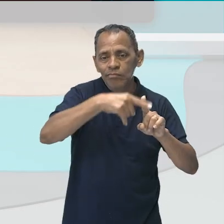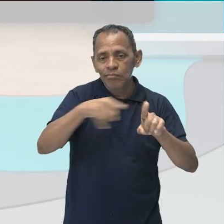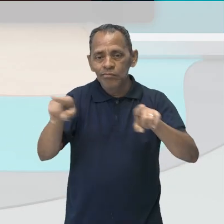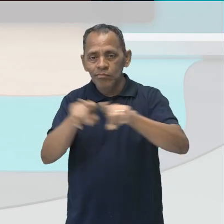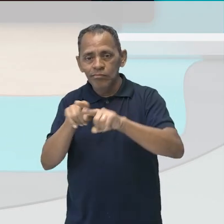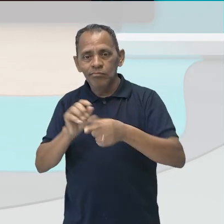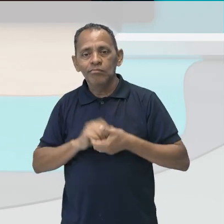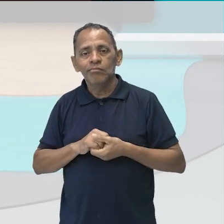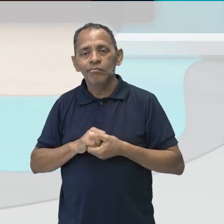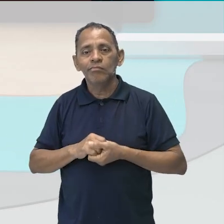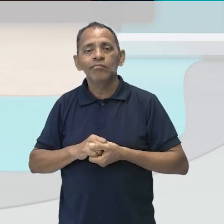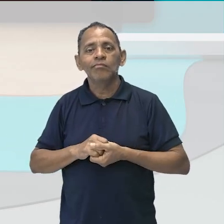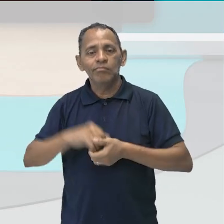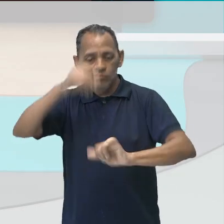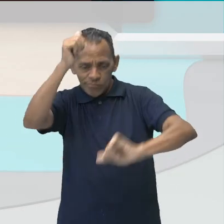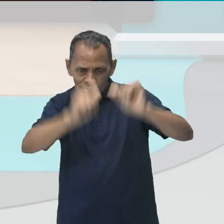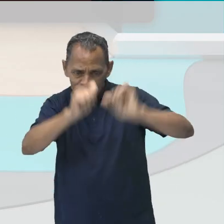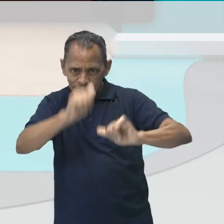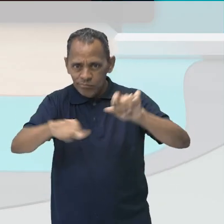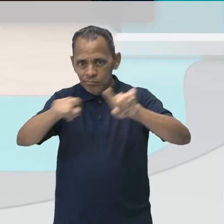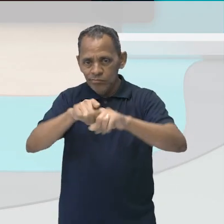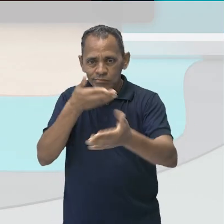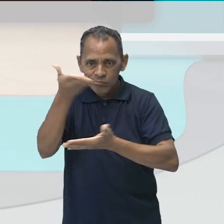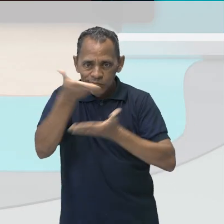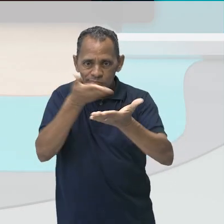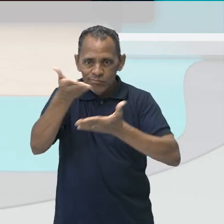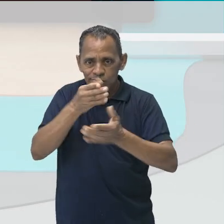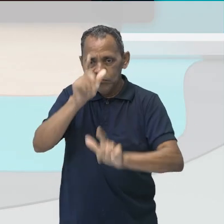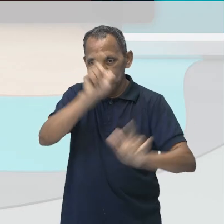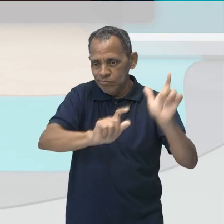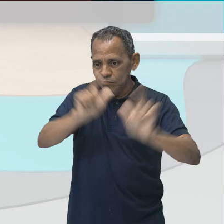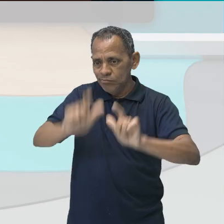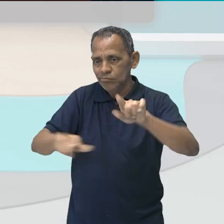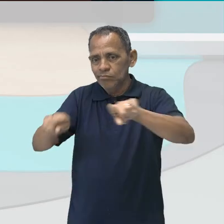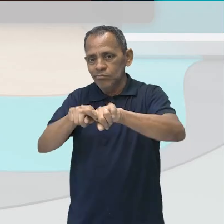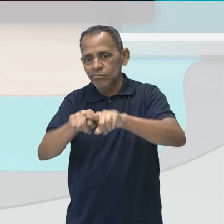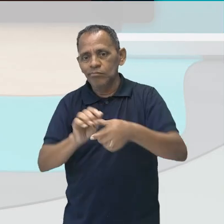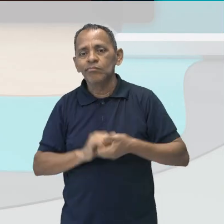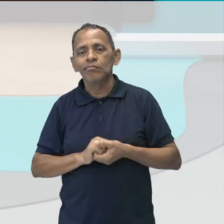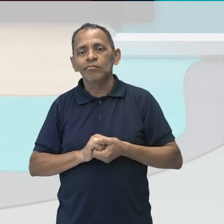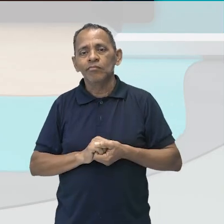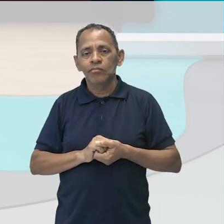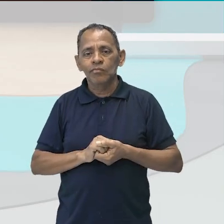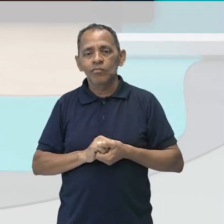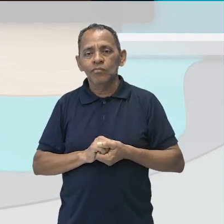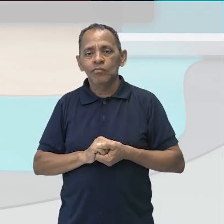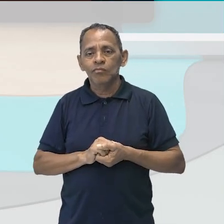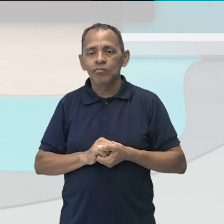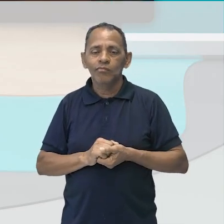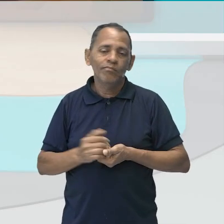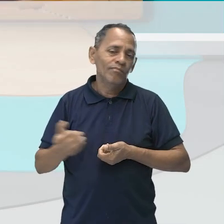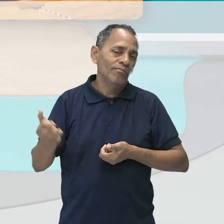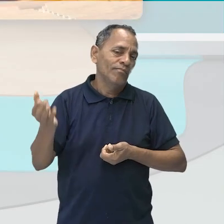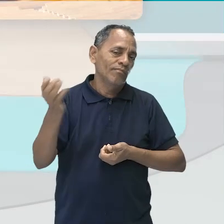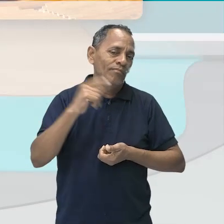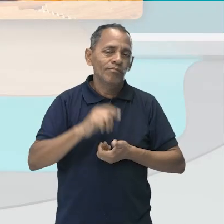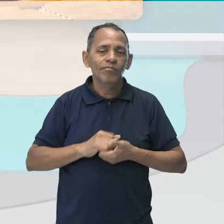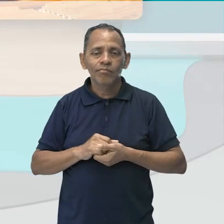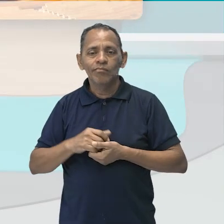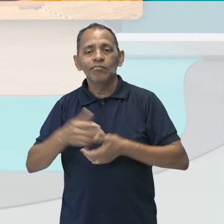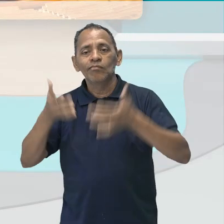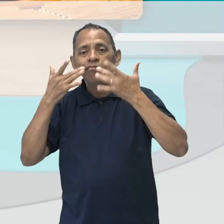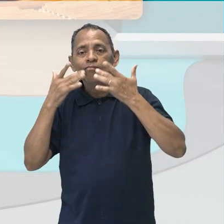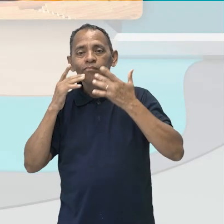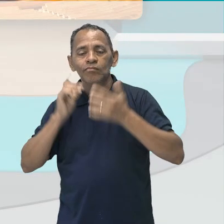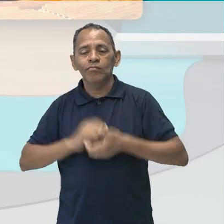a interpretação e a interação com o público. Então, vamos ao teatro tradicional.